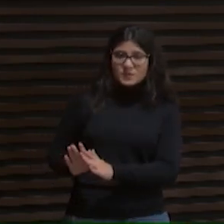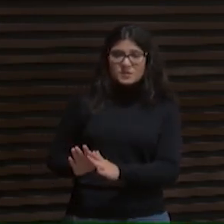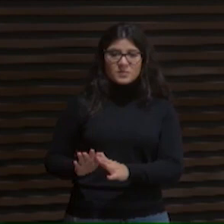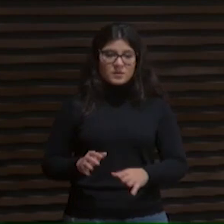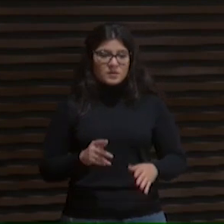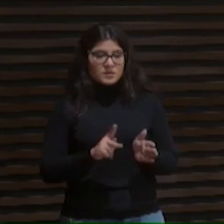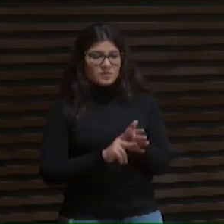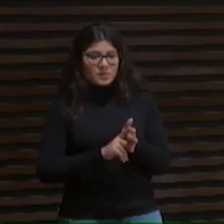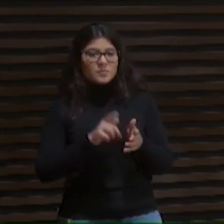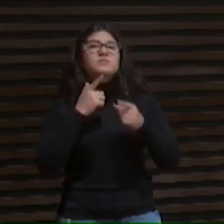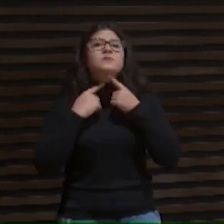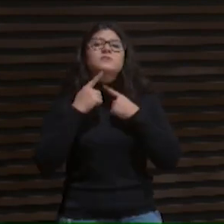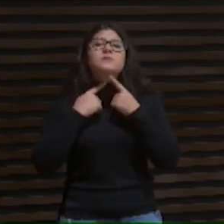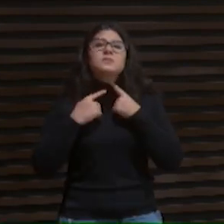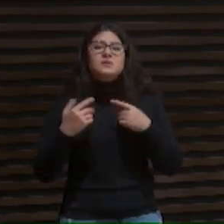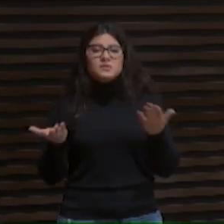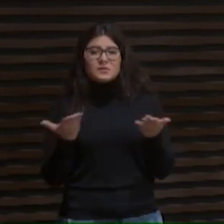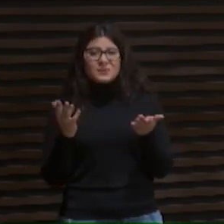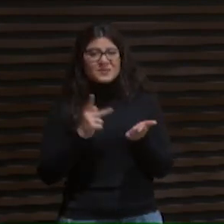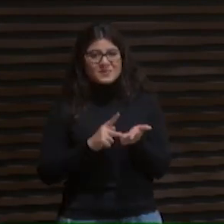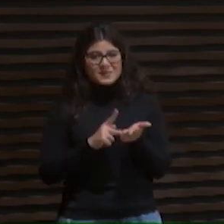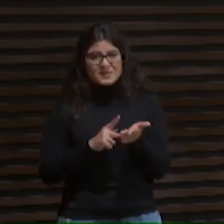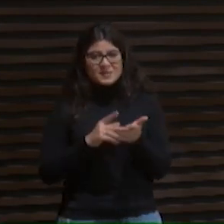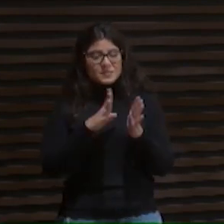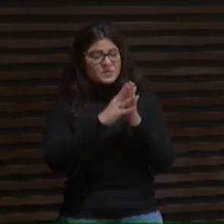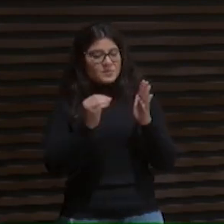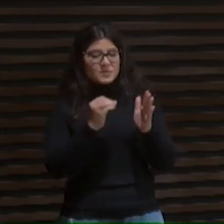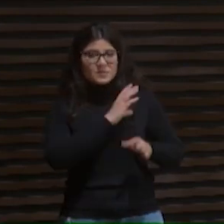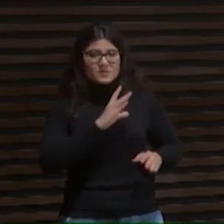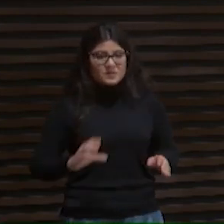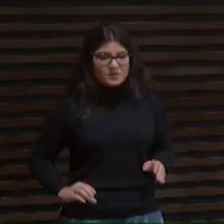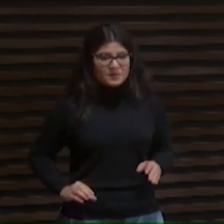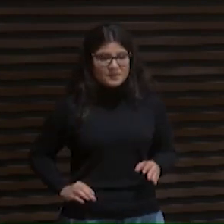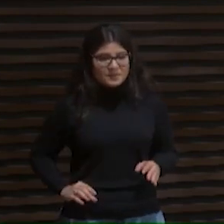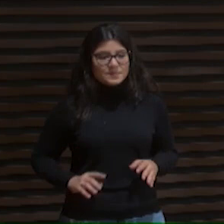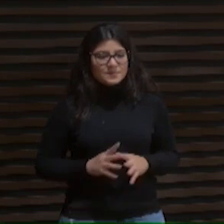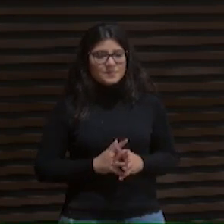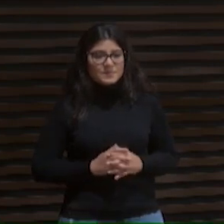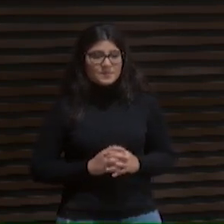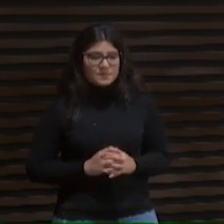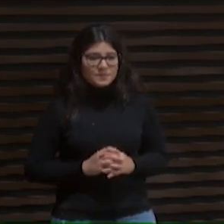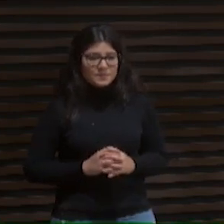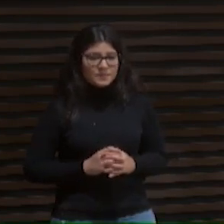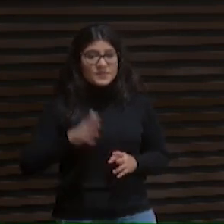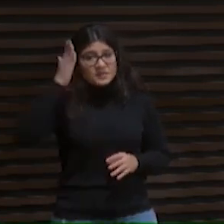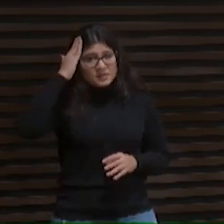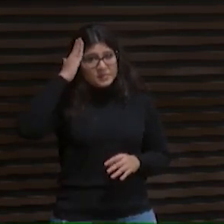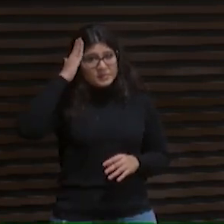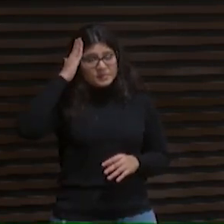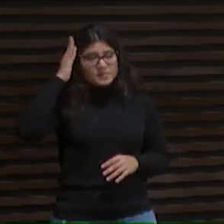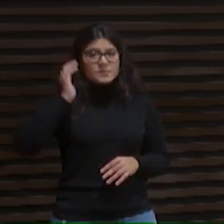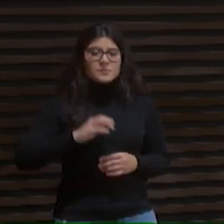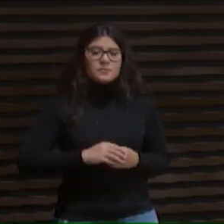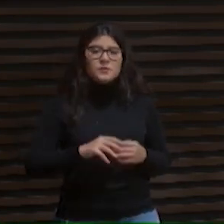de ser verdadeiramente imitador de Cristo. A saber,